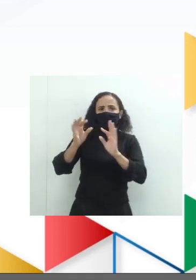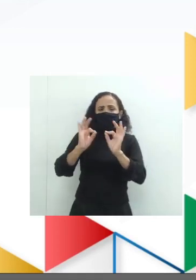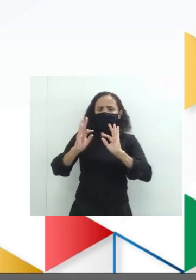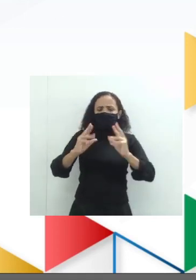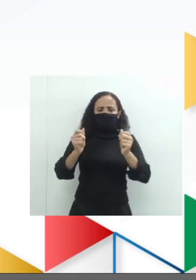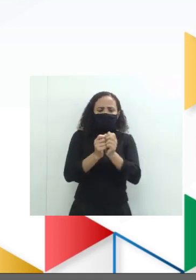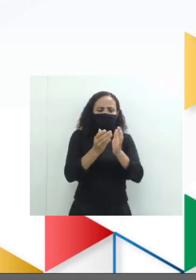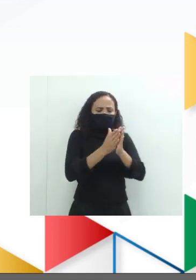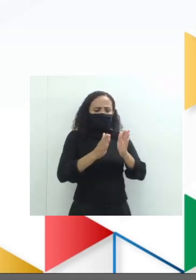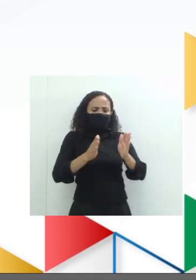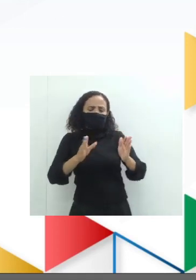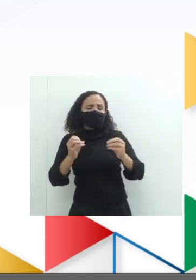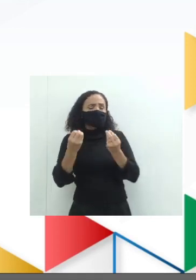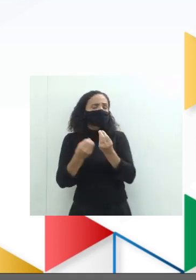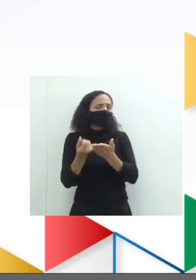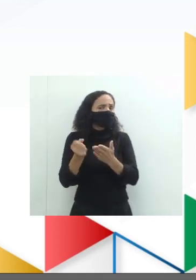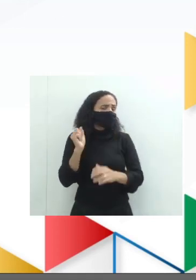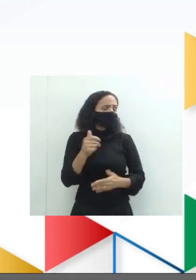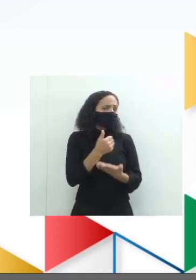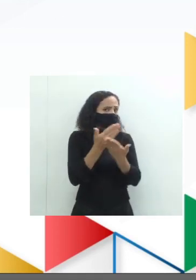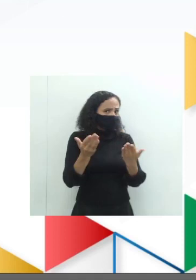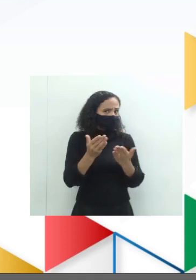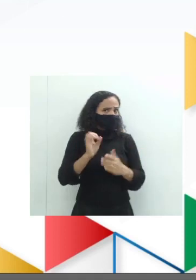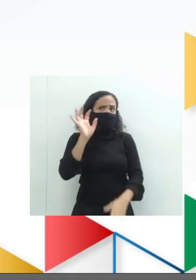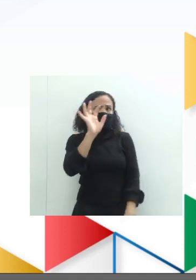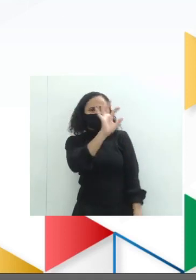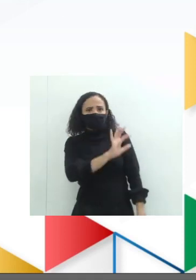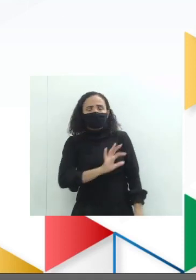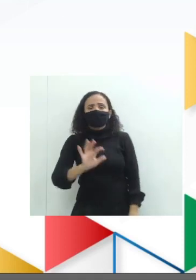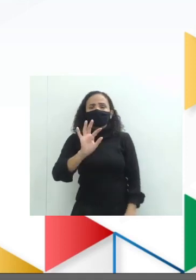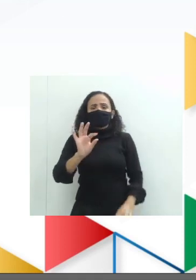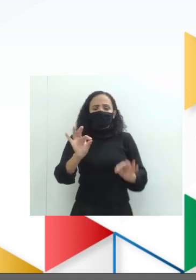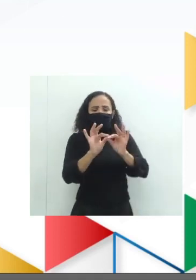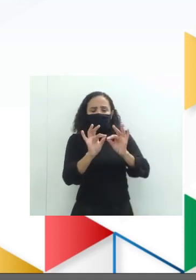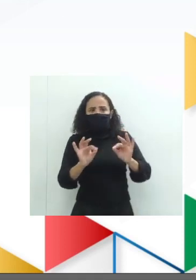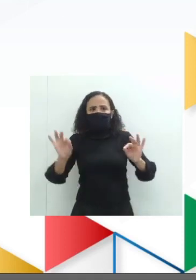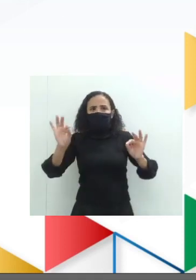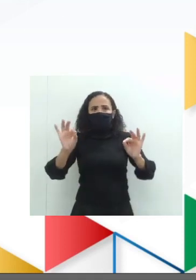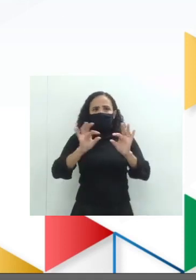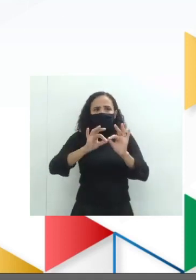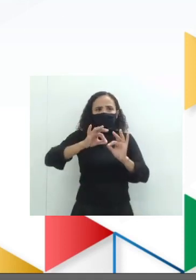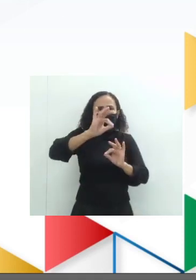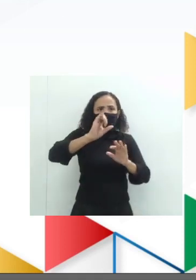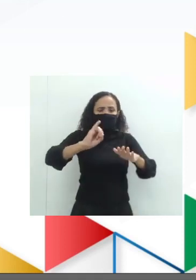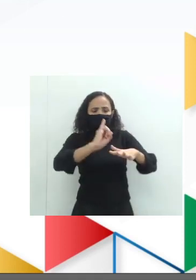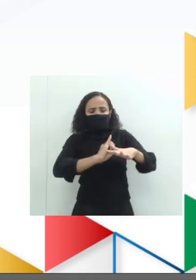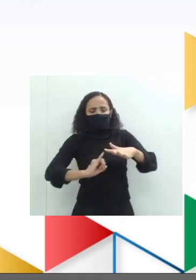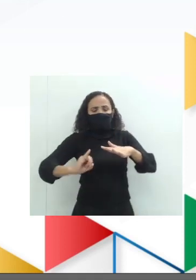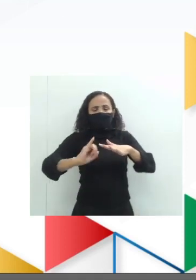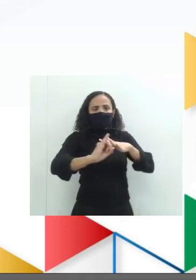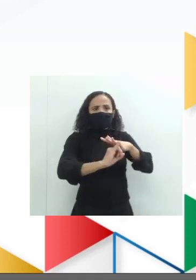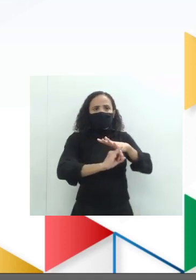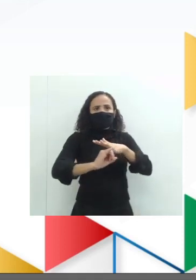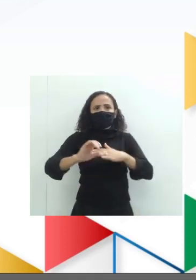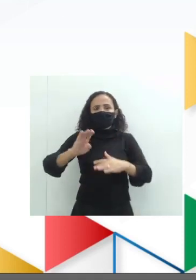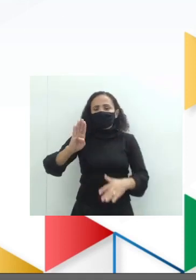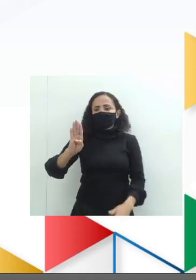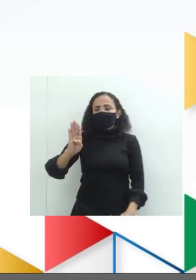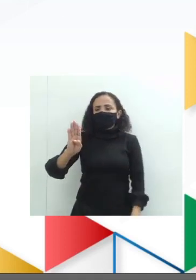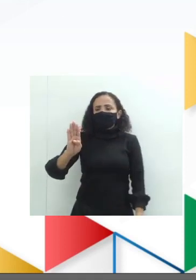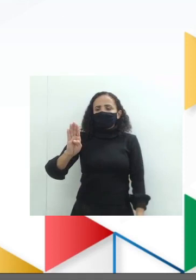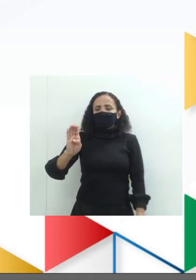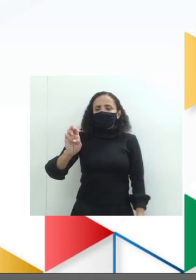Bermudas e Porto Rico, ok? Em suas pontas ficam localizadas a Ilha das Bermudas, Porto